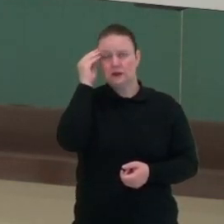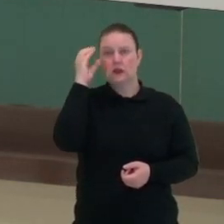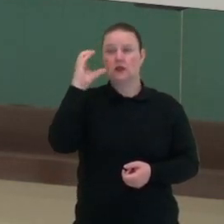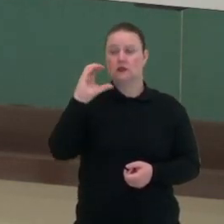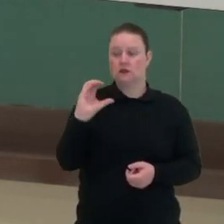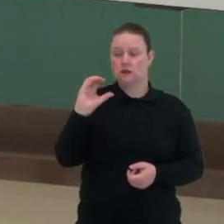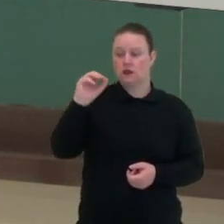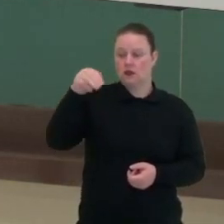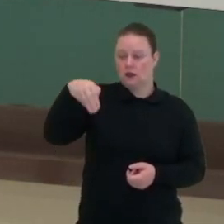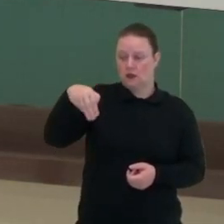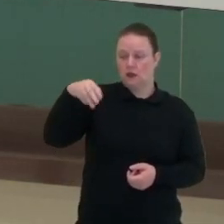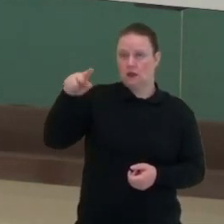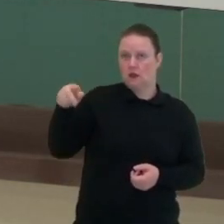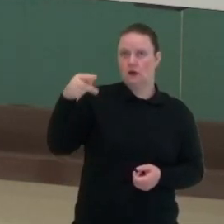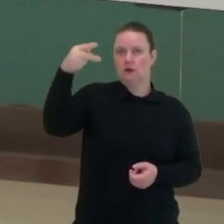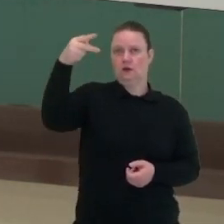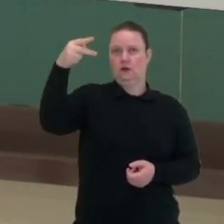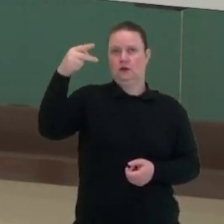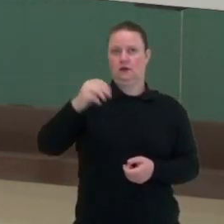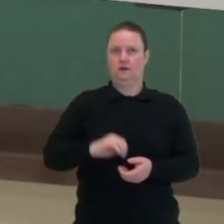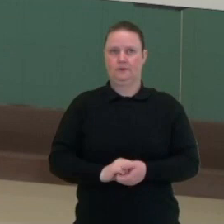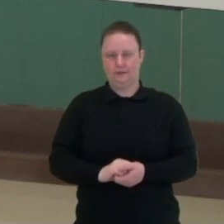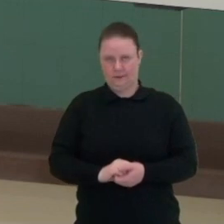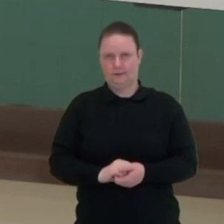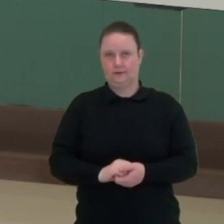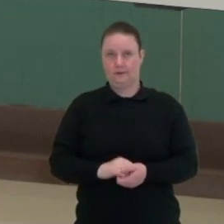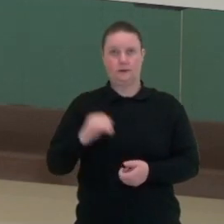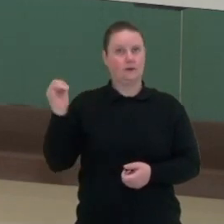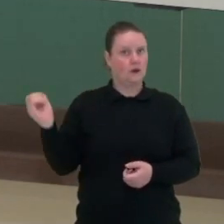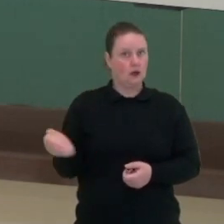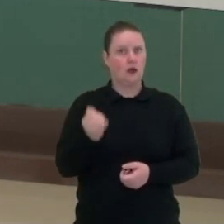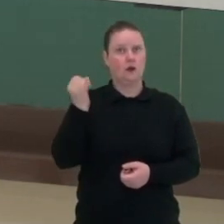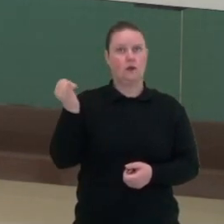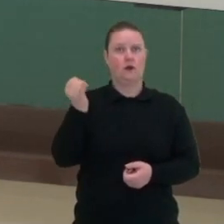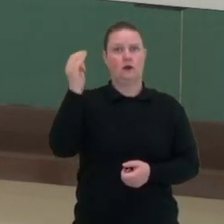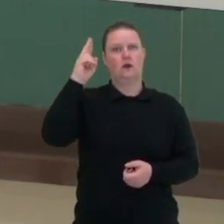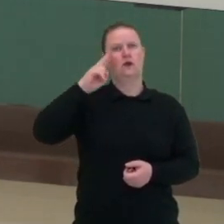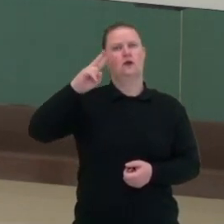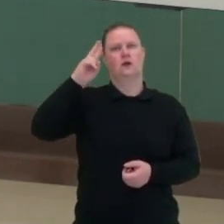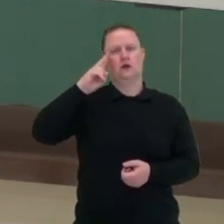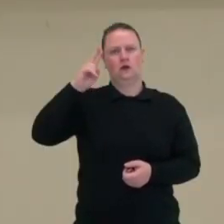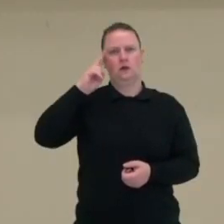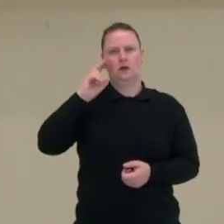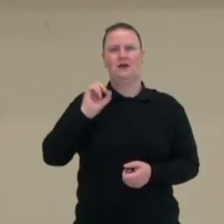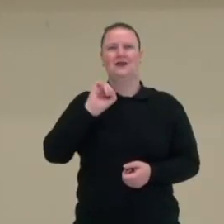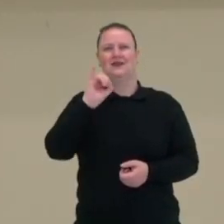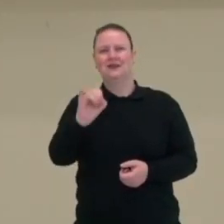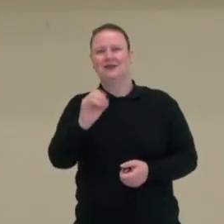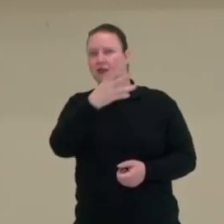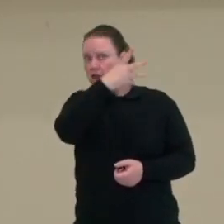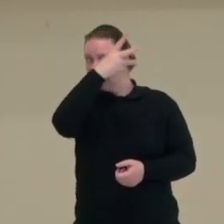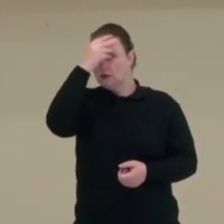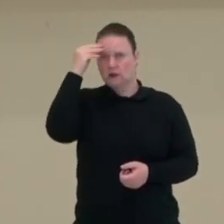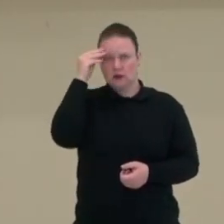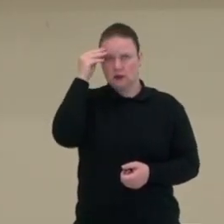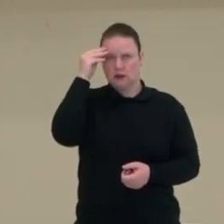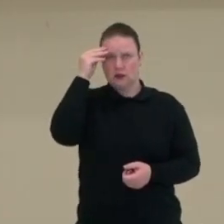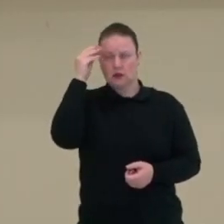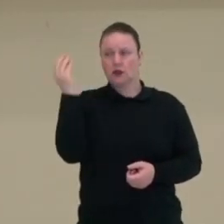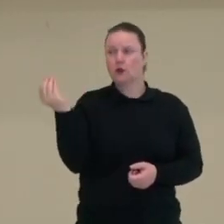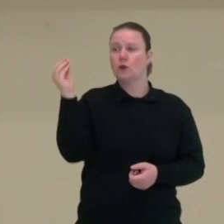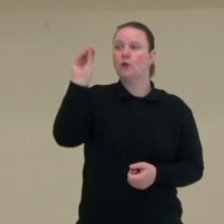quadrados, não posso esquecer esse expoente 2. Pessoal, isso é muito sério. Se você esquece de colocar o